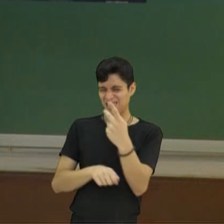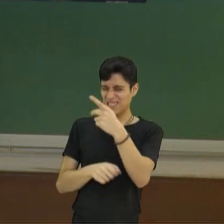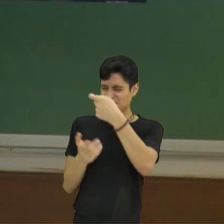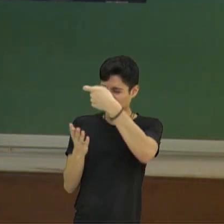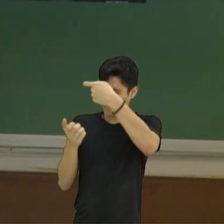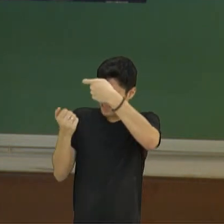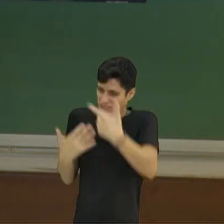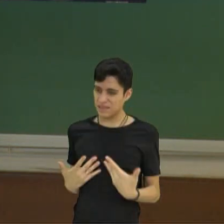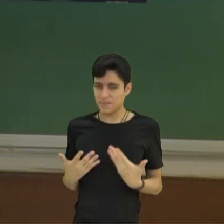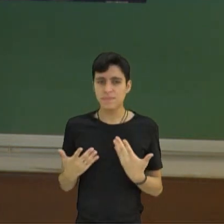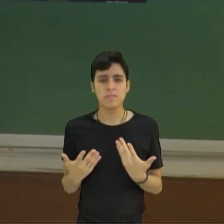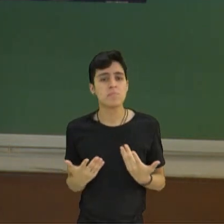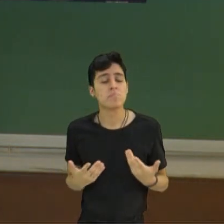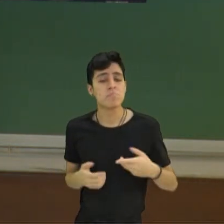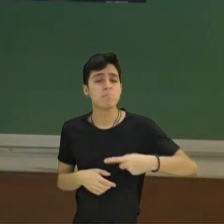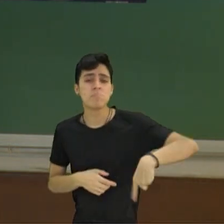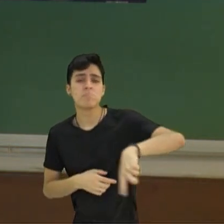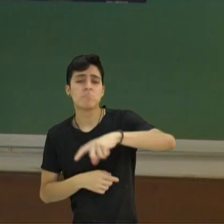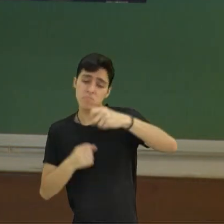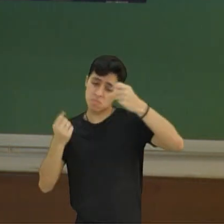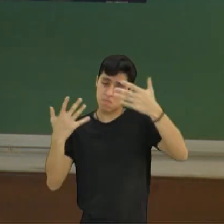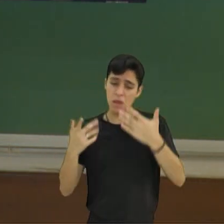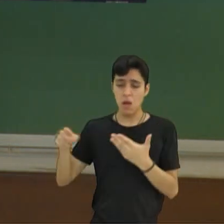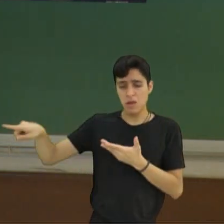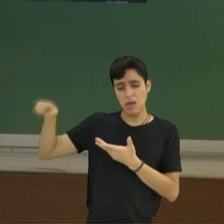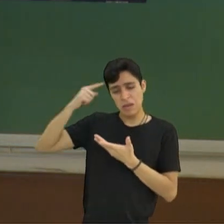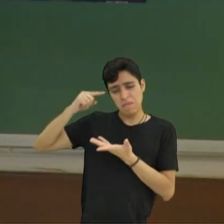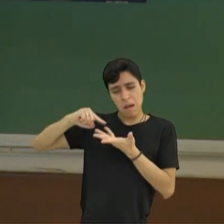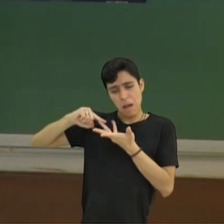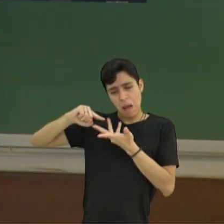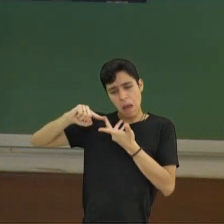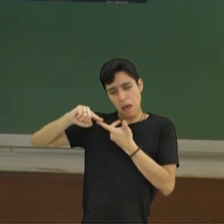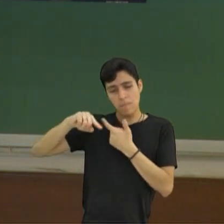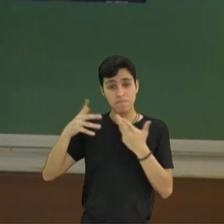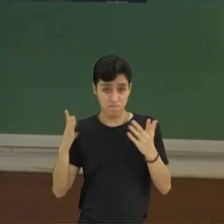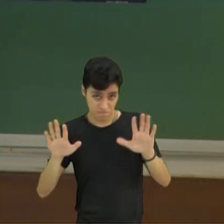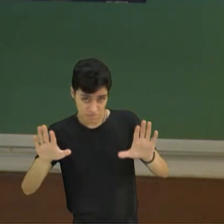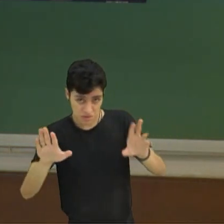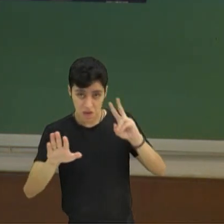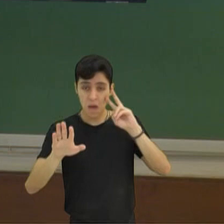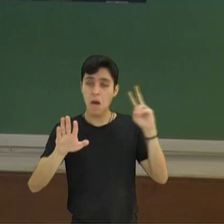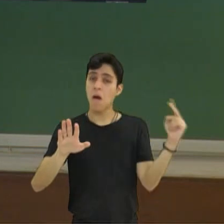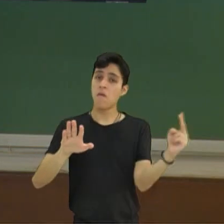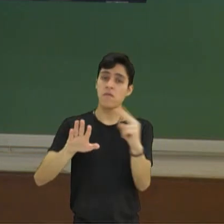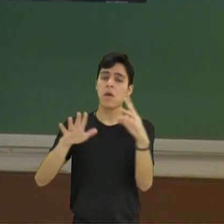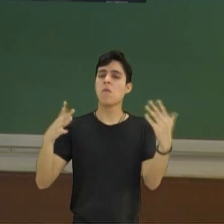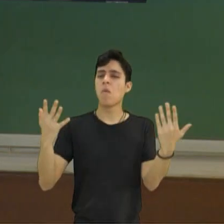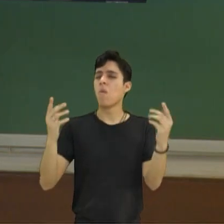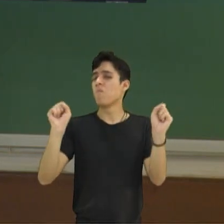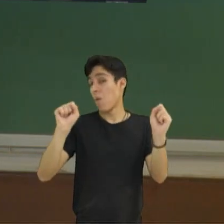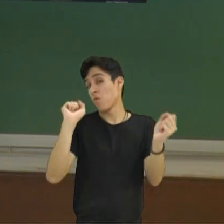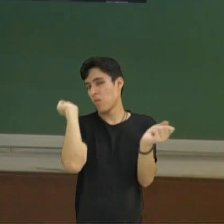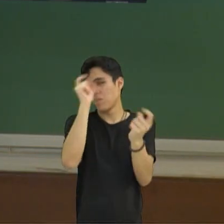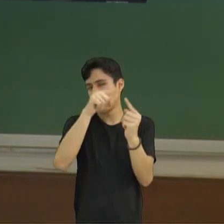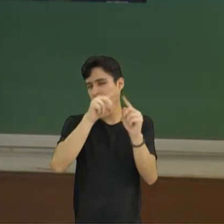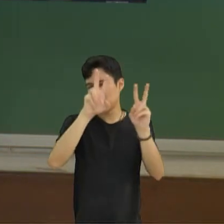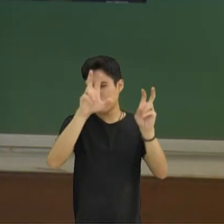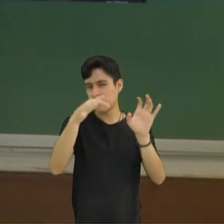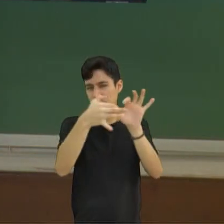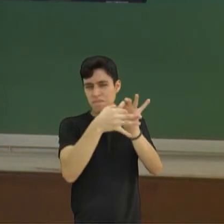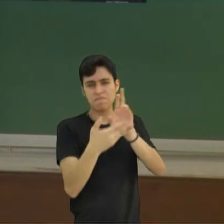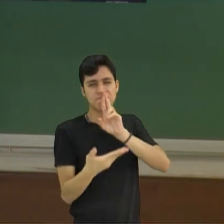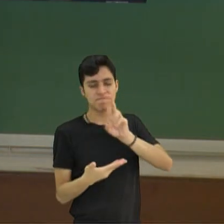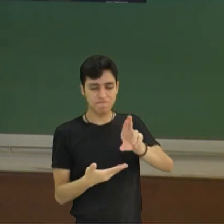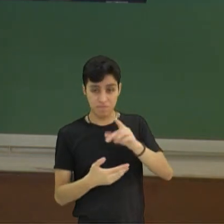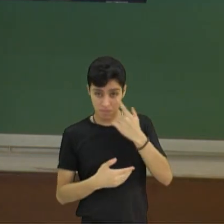abordando, e justificar esse posicionamento dele. Então vejamos a possibilidade de resposta para cada pergunta. Letra